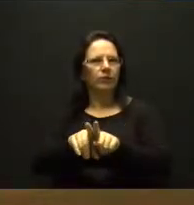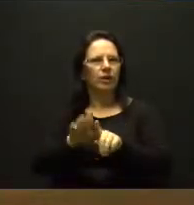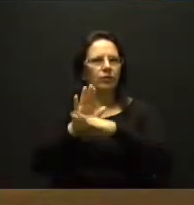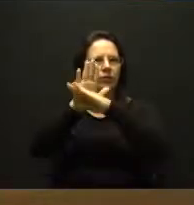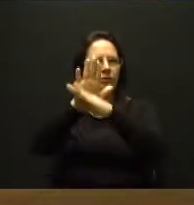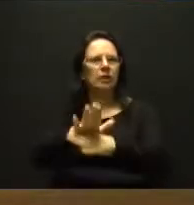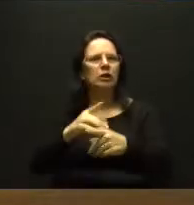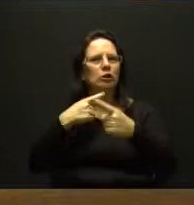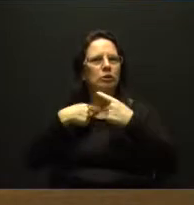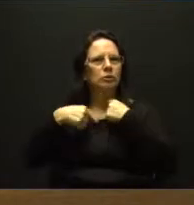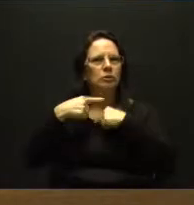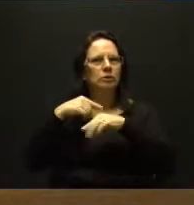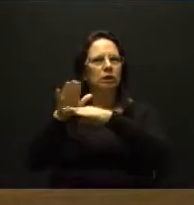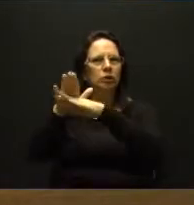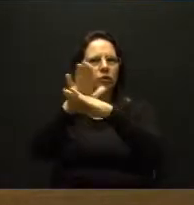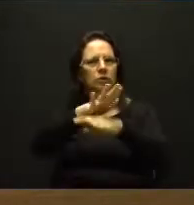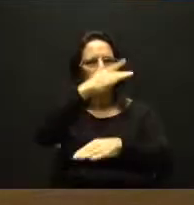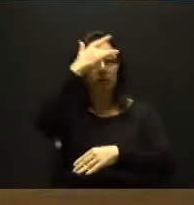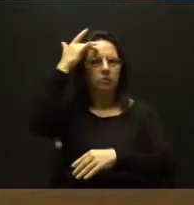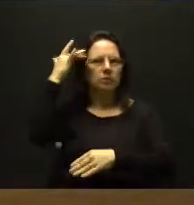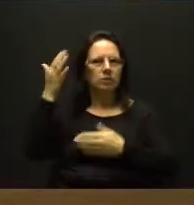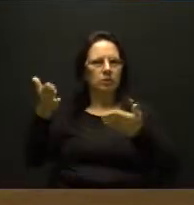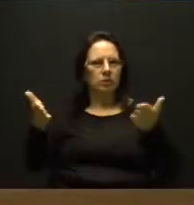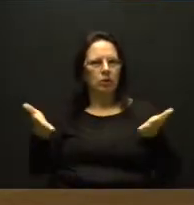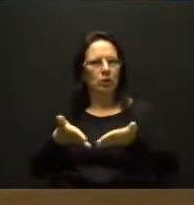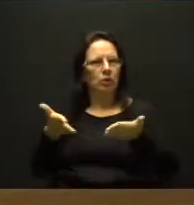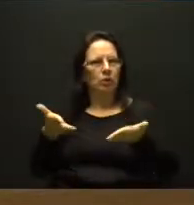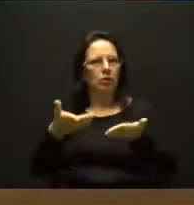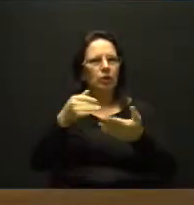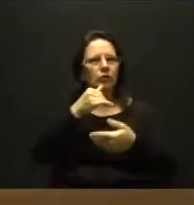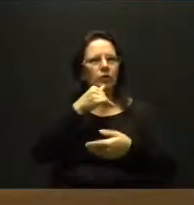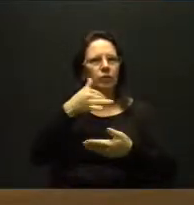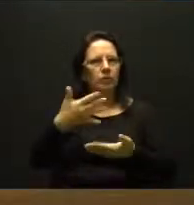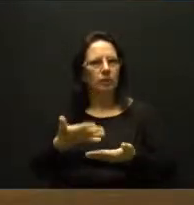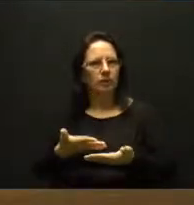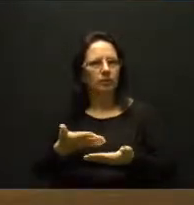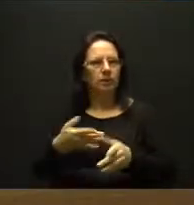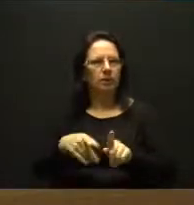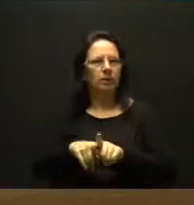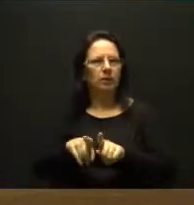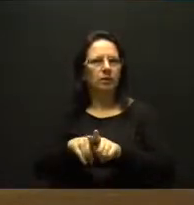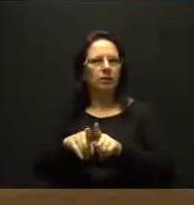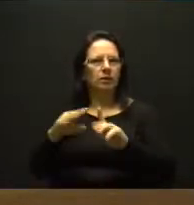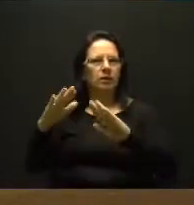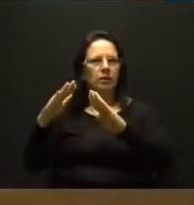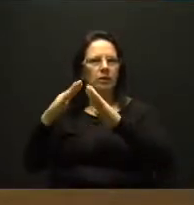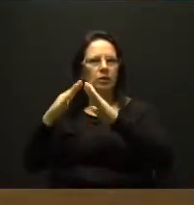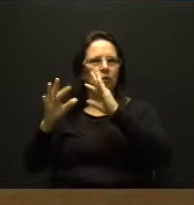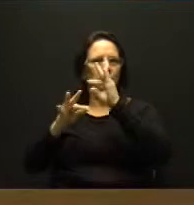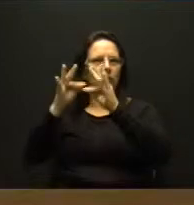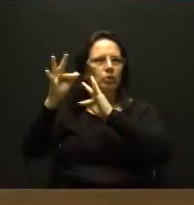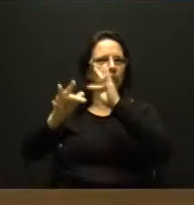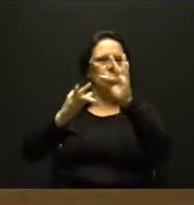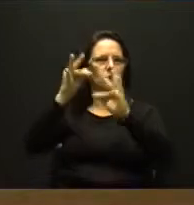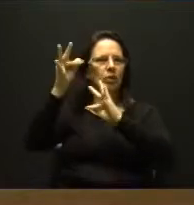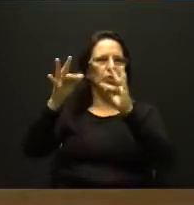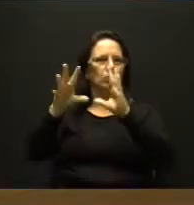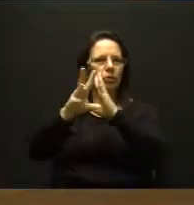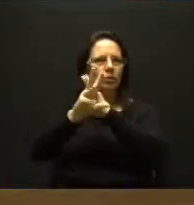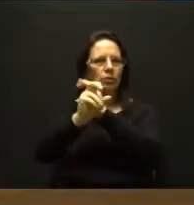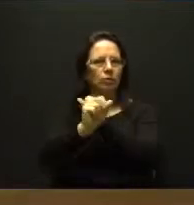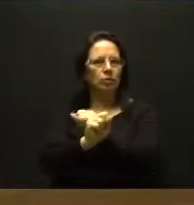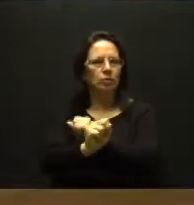ajudar ao próximo hoje felizmente a moderna tecnologia vez somar